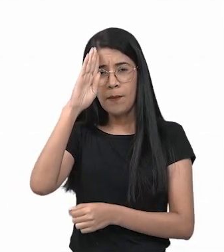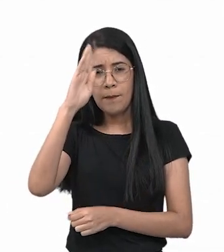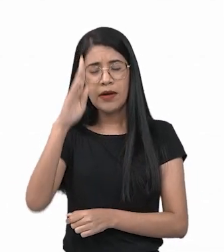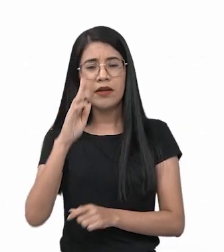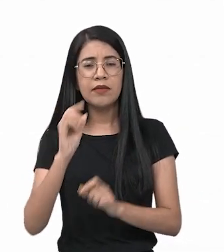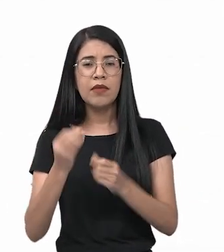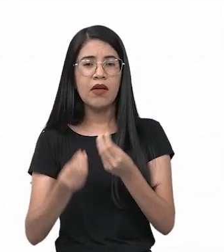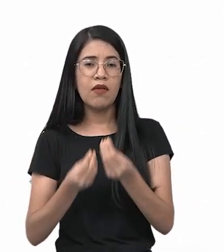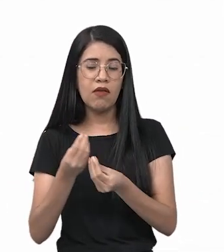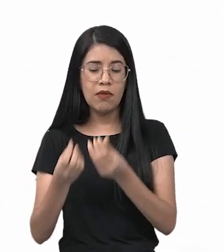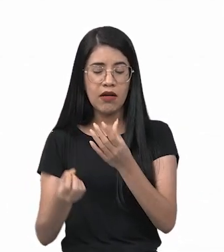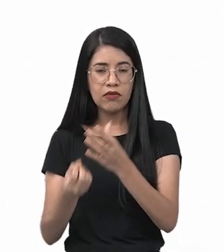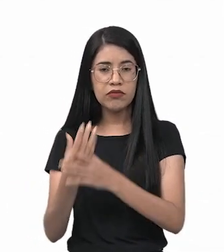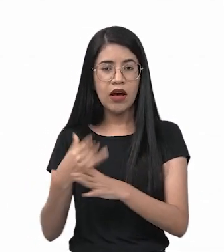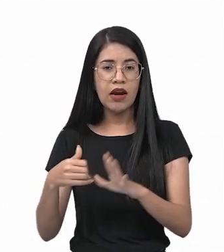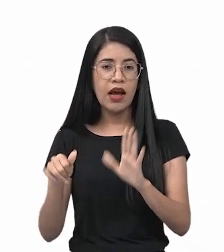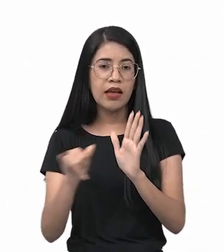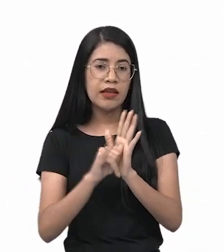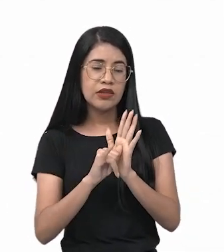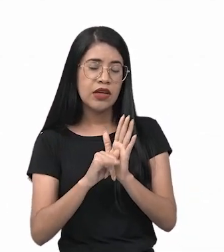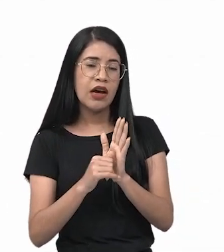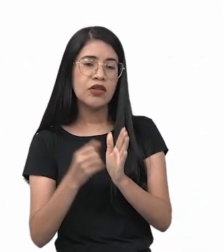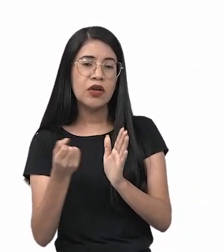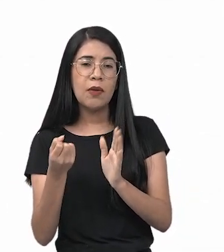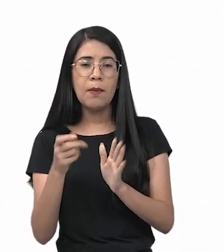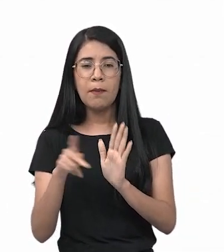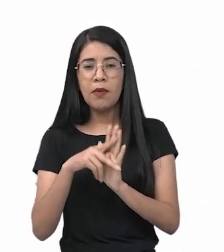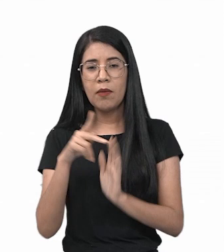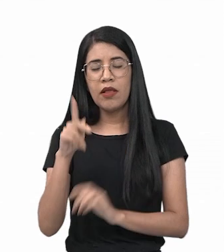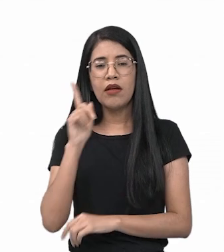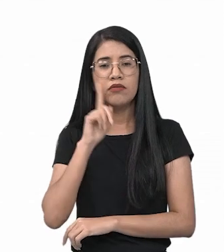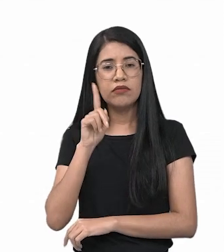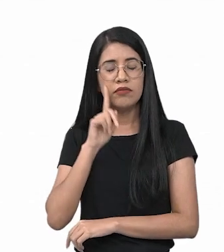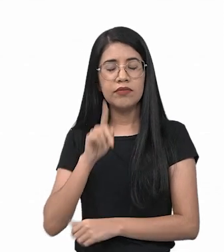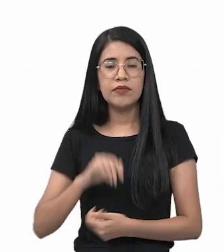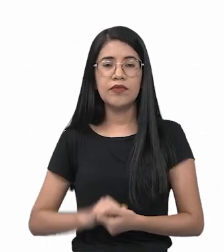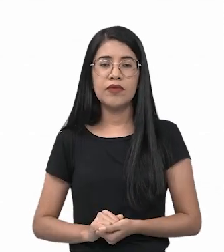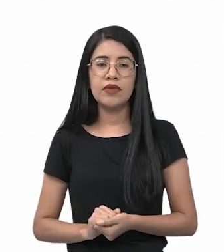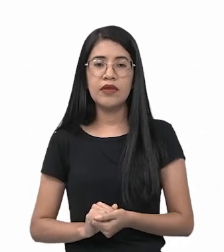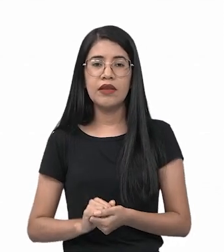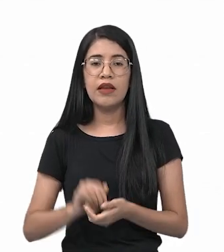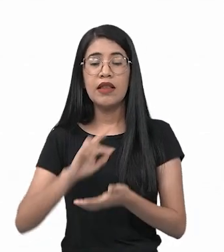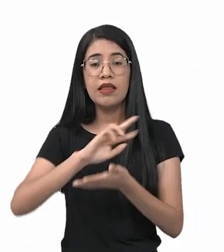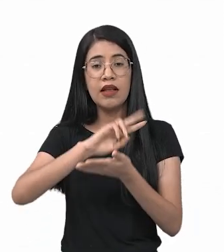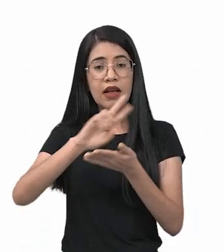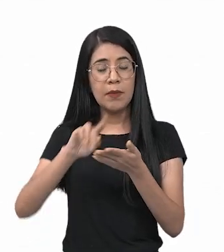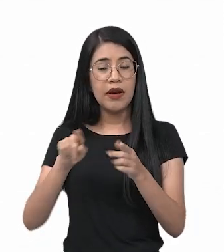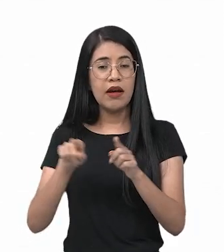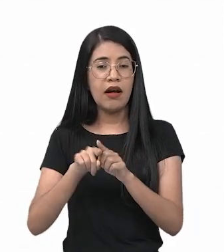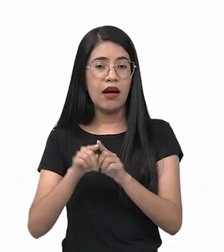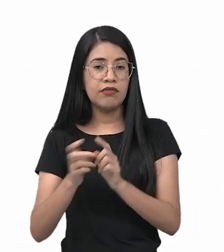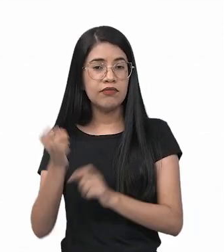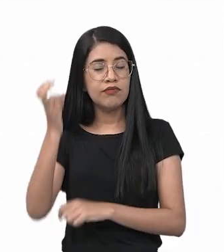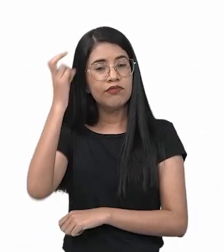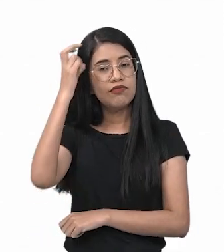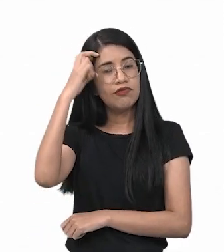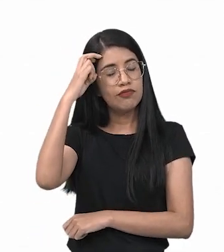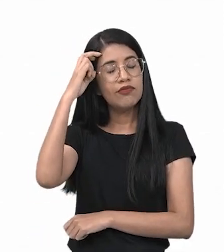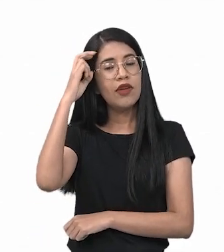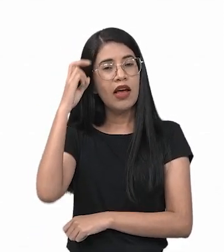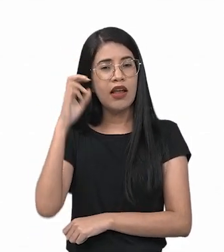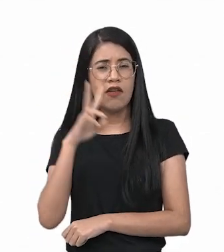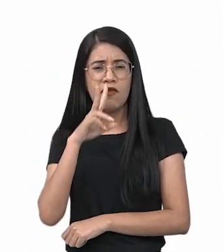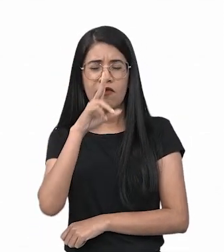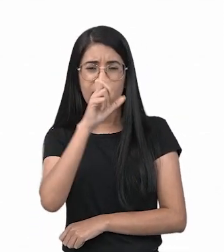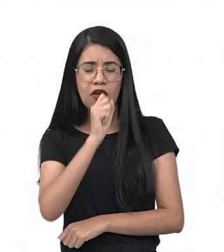decisivo na construção identitária dos norte-americanos. A diversidade cultural ela é muito forte,